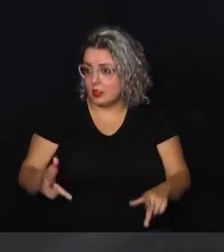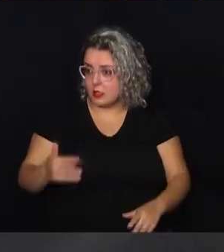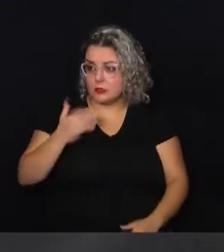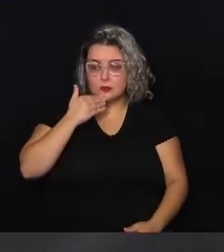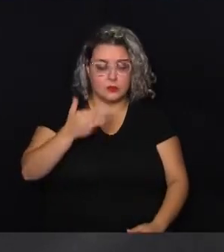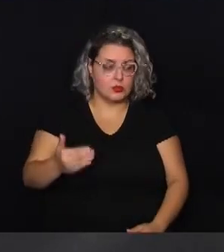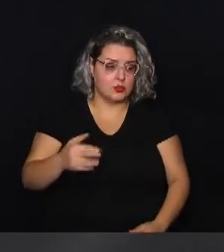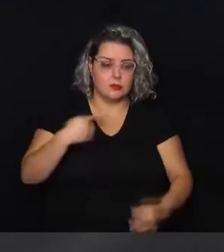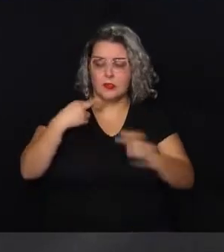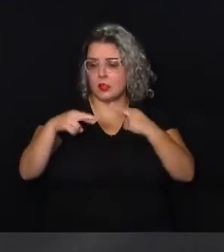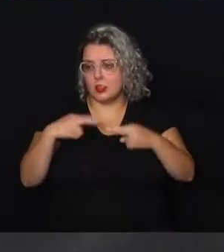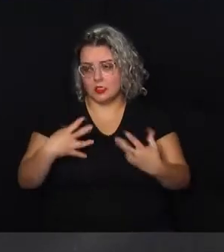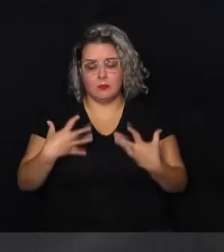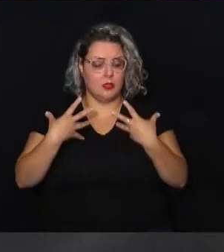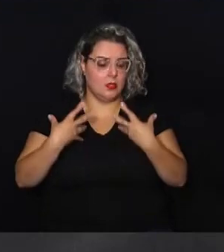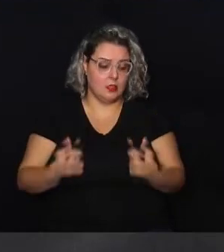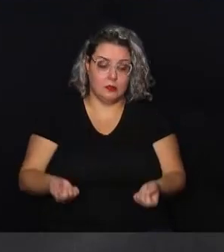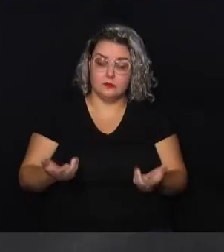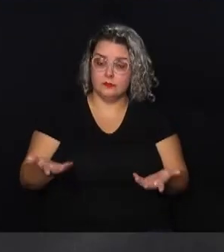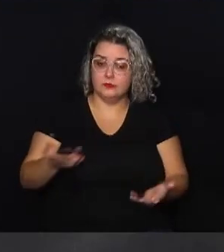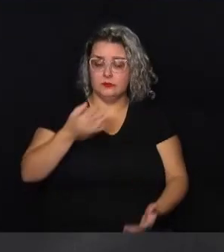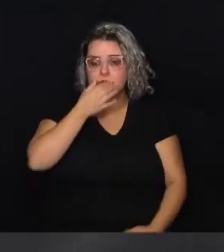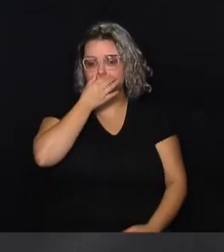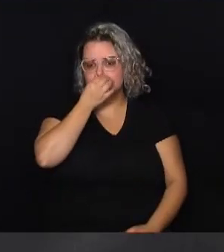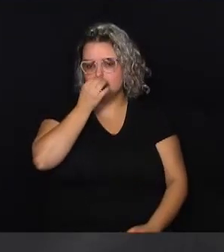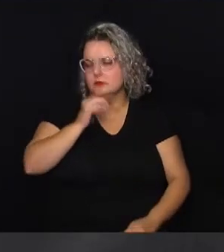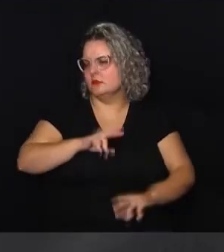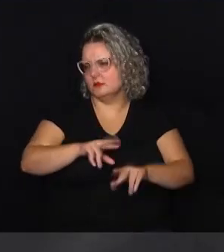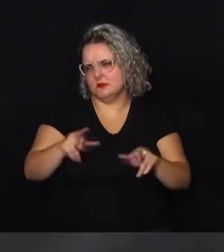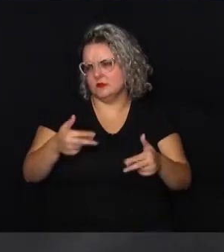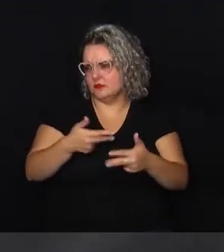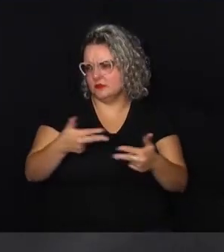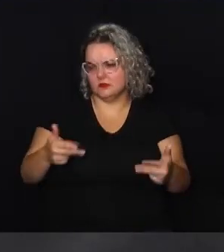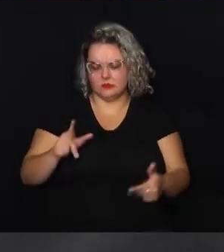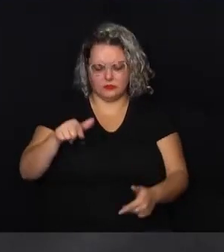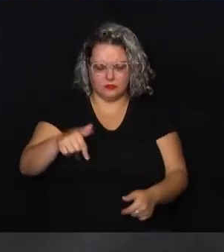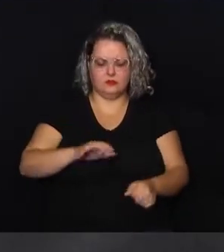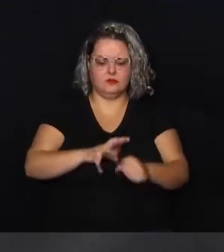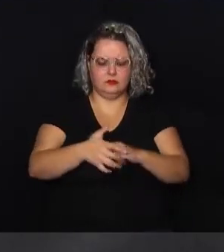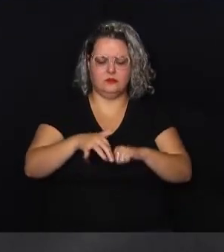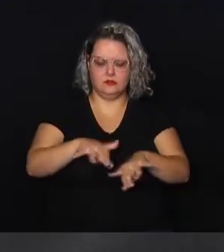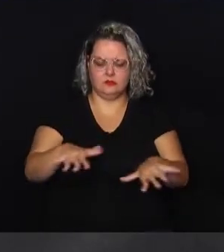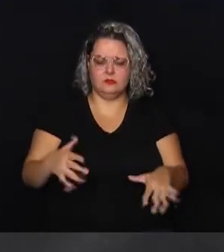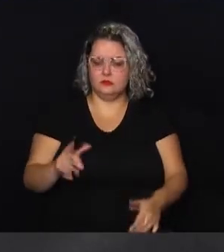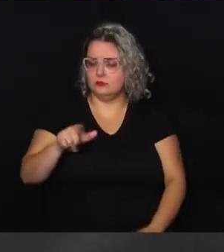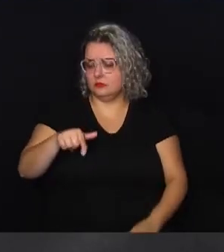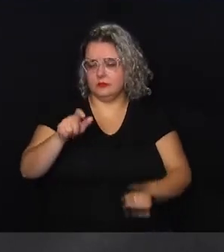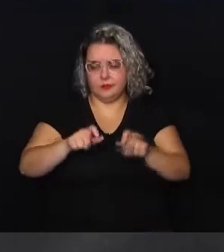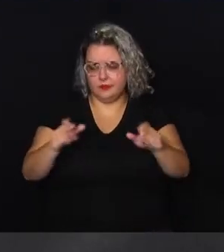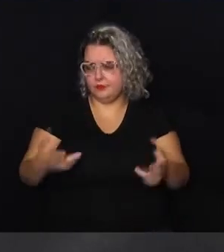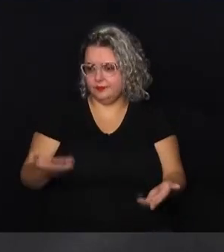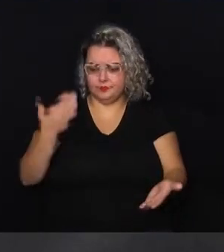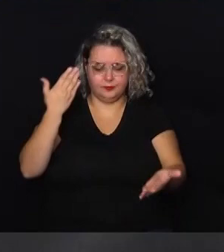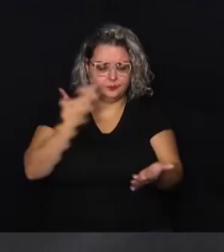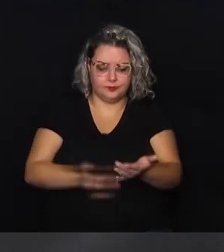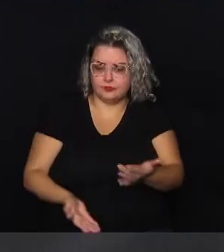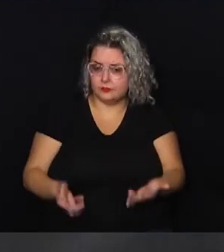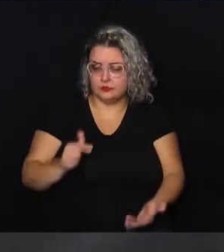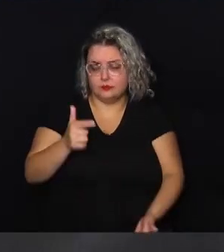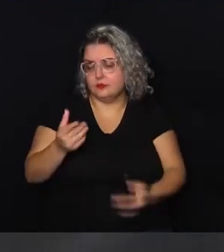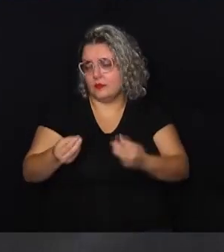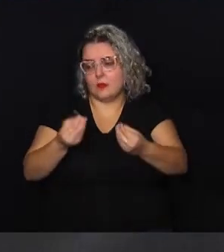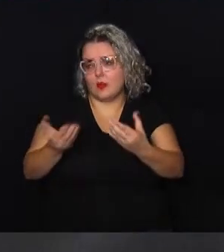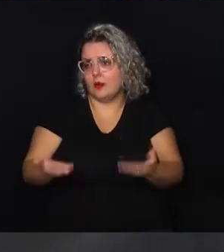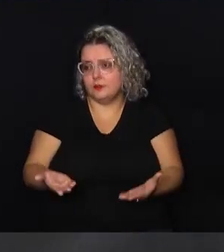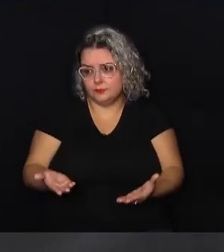muitas reclamações, uma série de situações pós-pandemia, pessoas que perderam, não têm mais condições